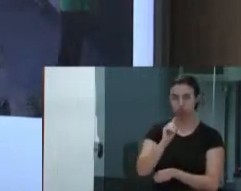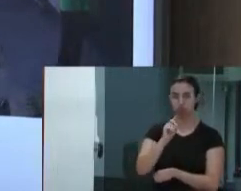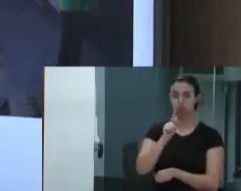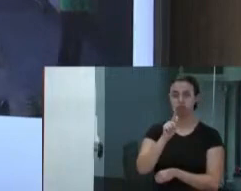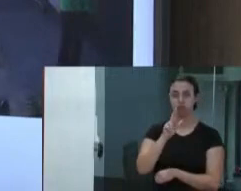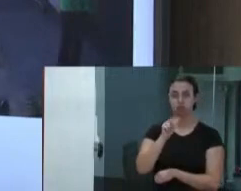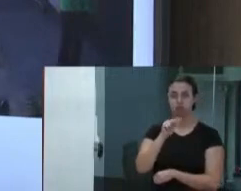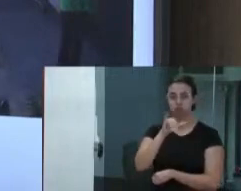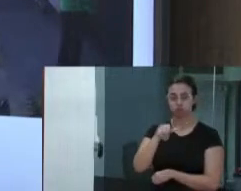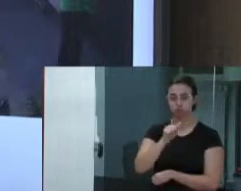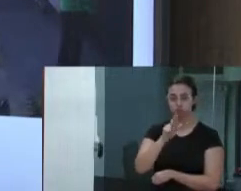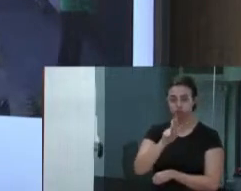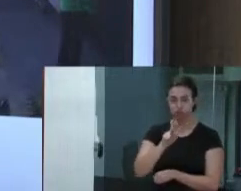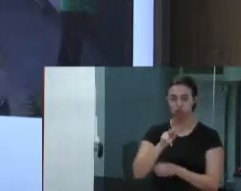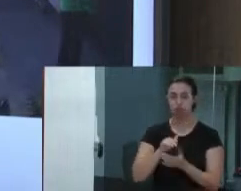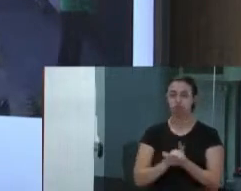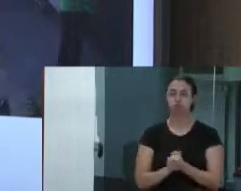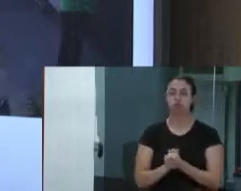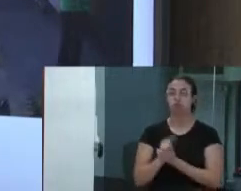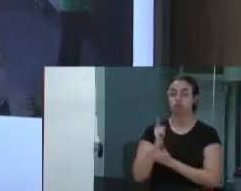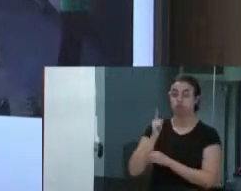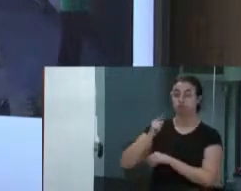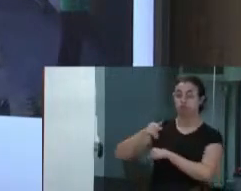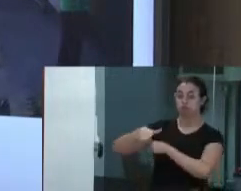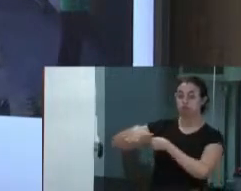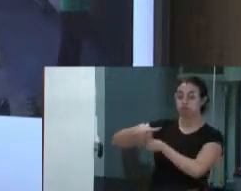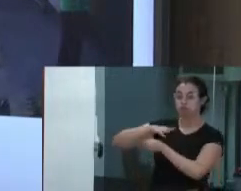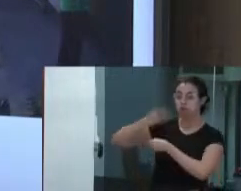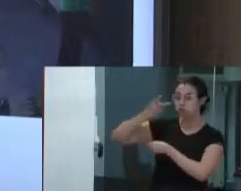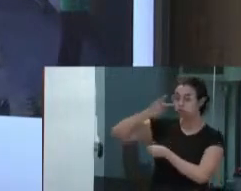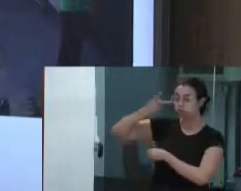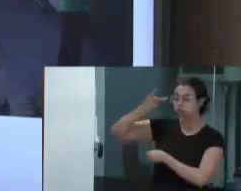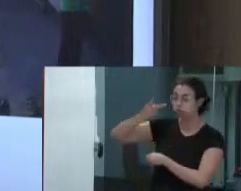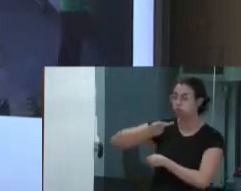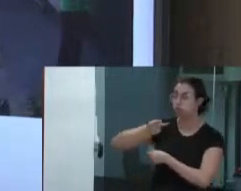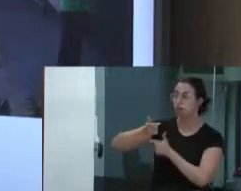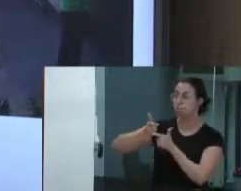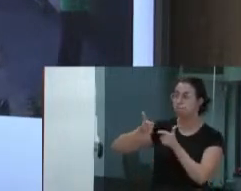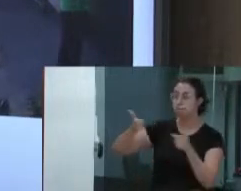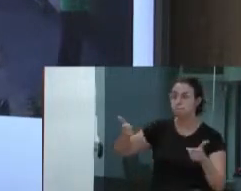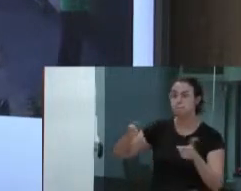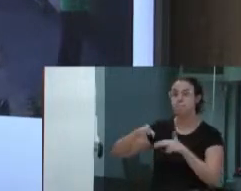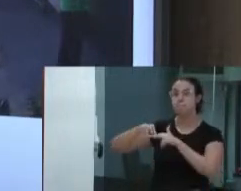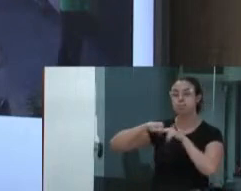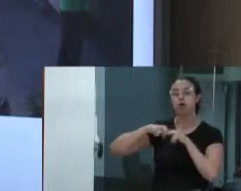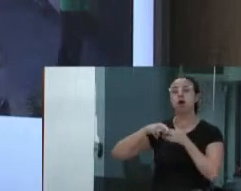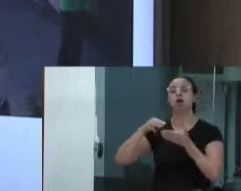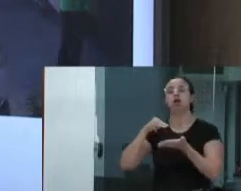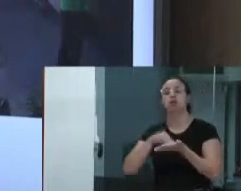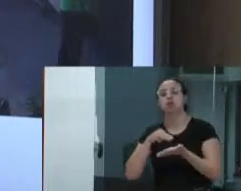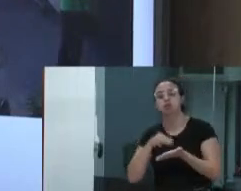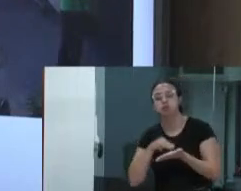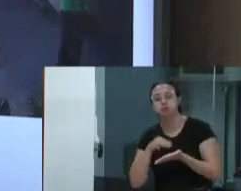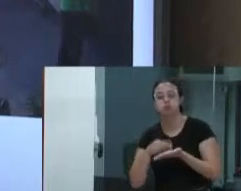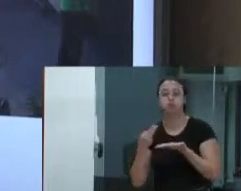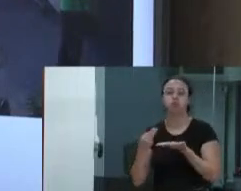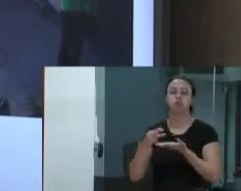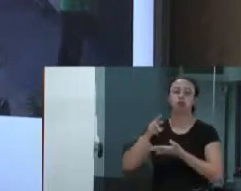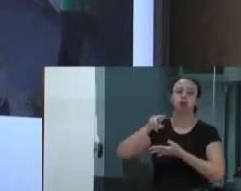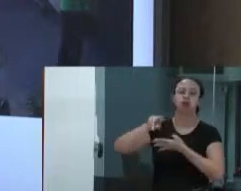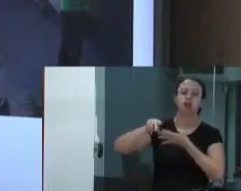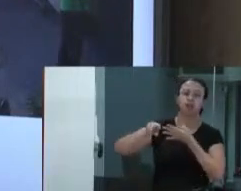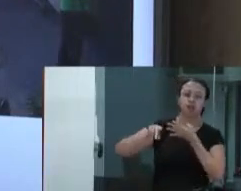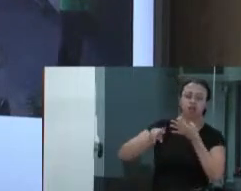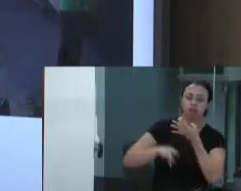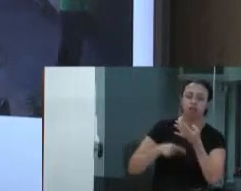Fortaleza. Esses bairros foram visitados, né, na sua maioria por motivos de ligação de esgoto, né, em parceria